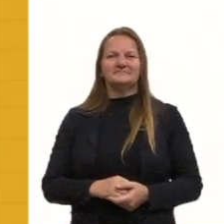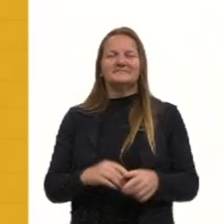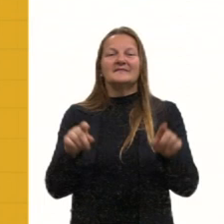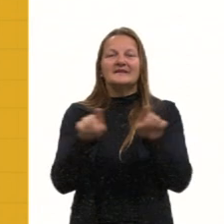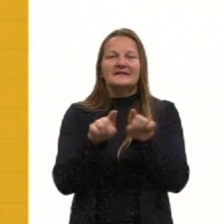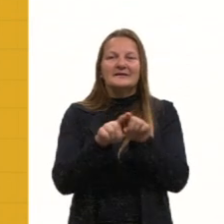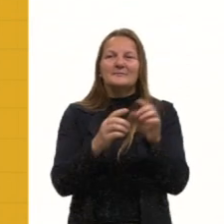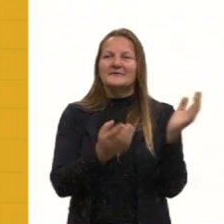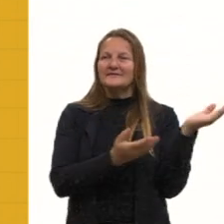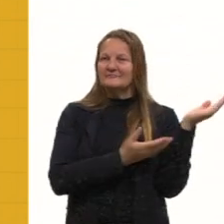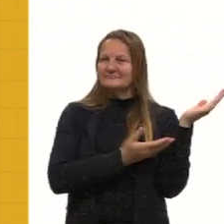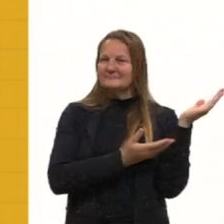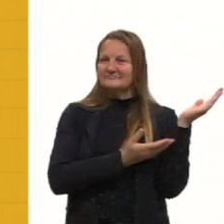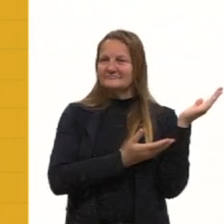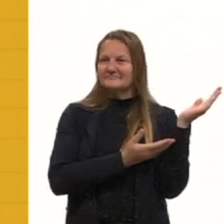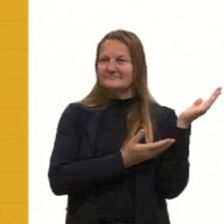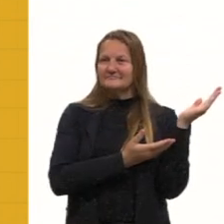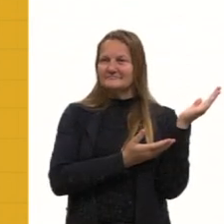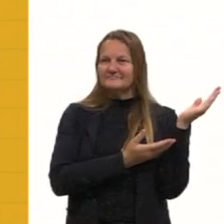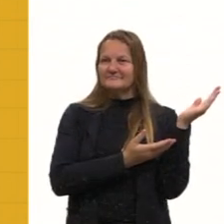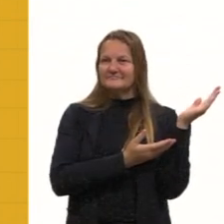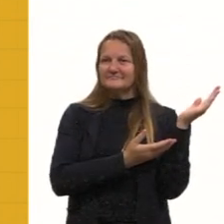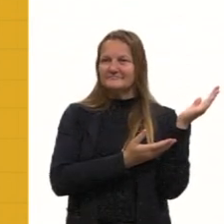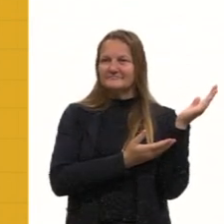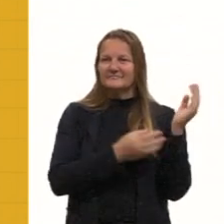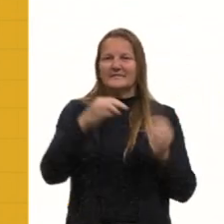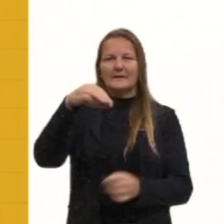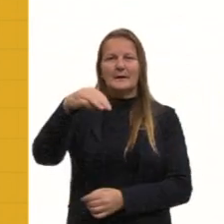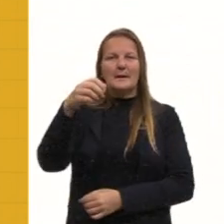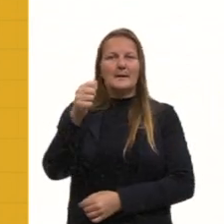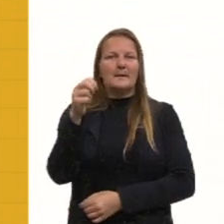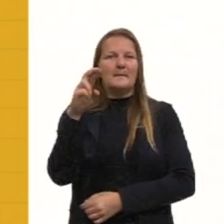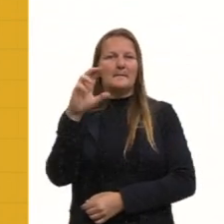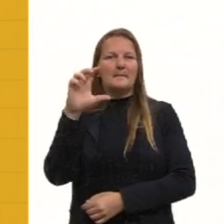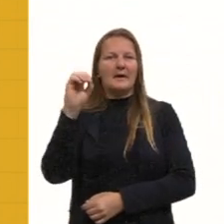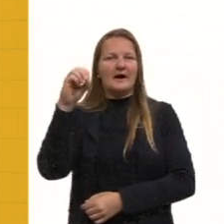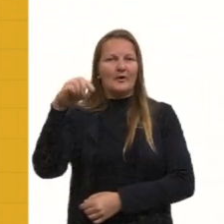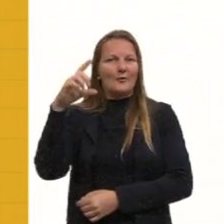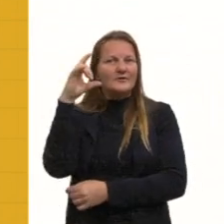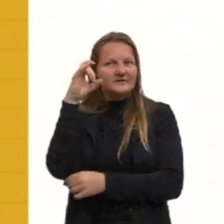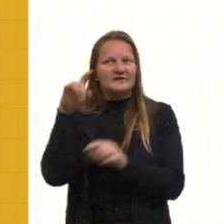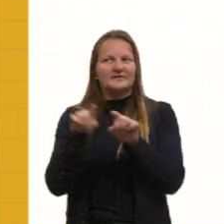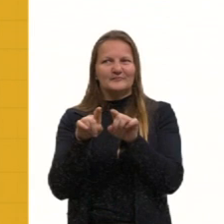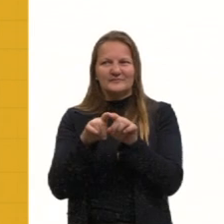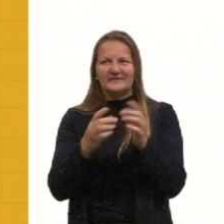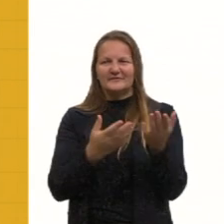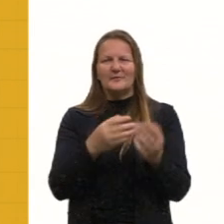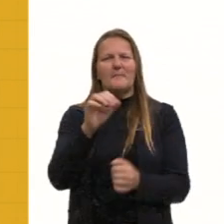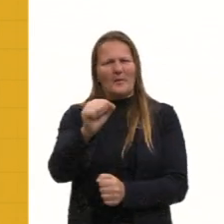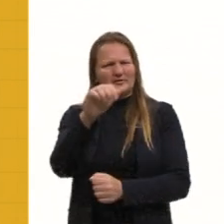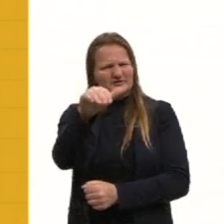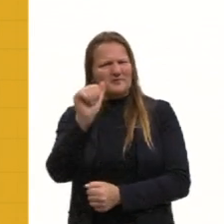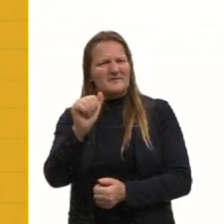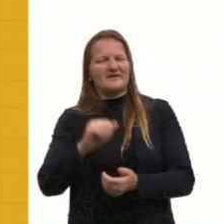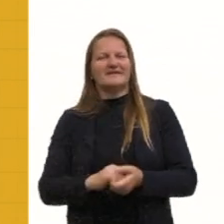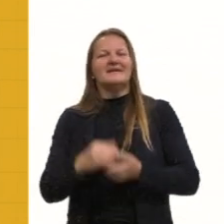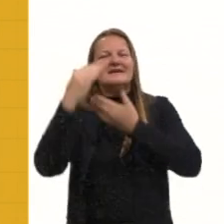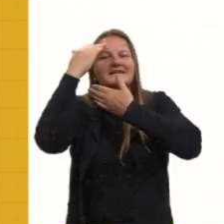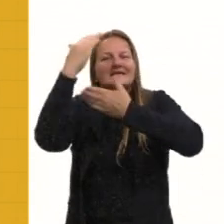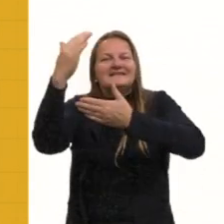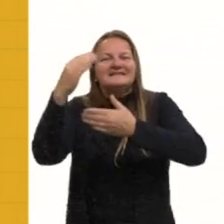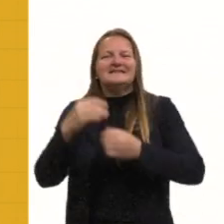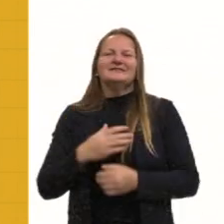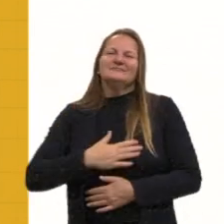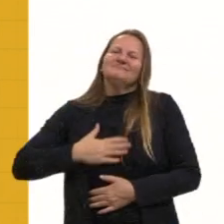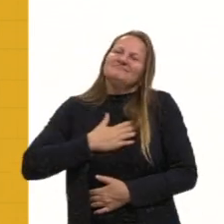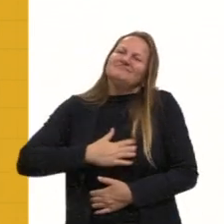deixei aqui do lado o insta do prof mar no curador de matemática também podem chamar ele agradeço gente foi